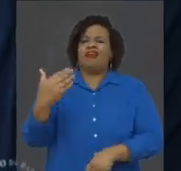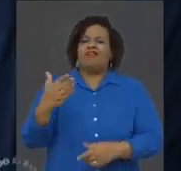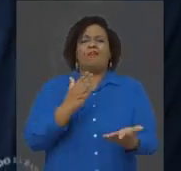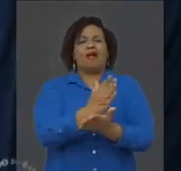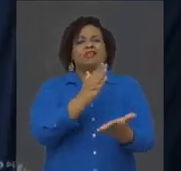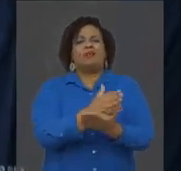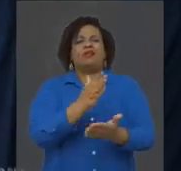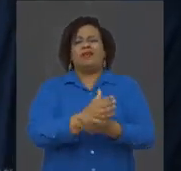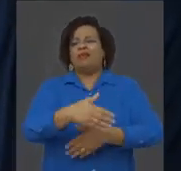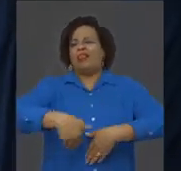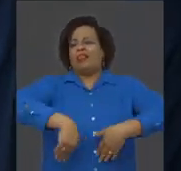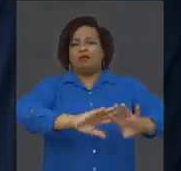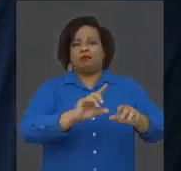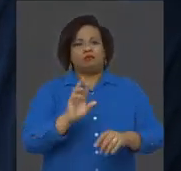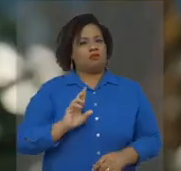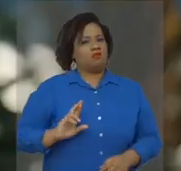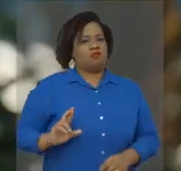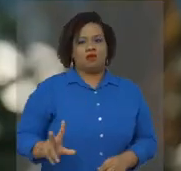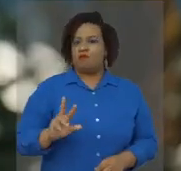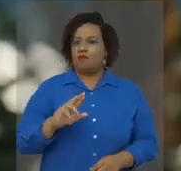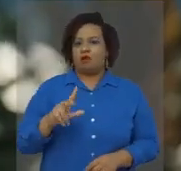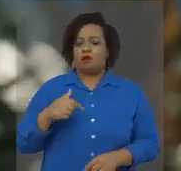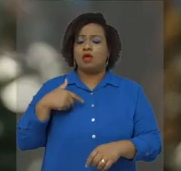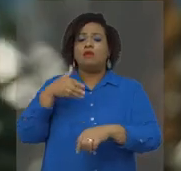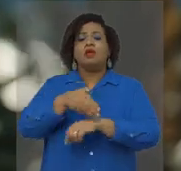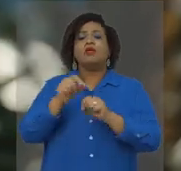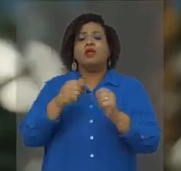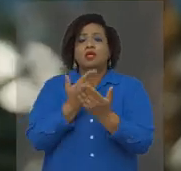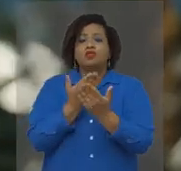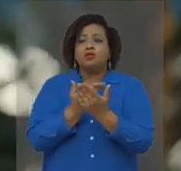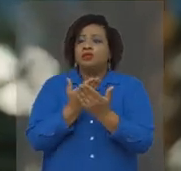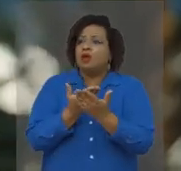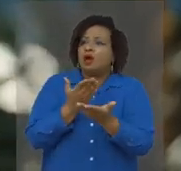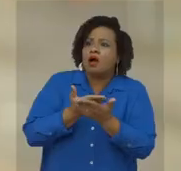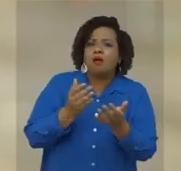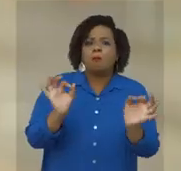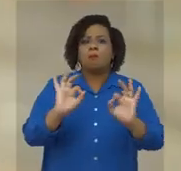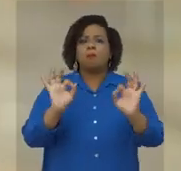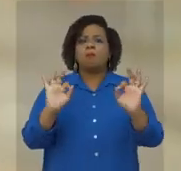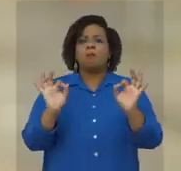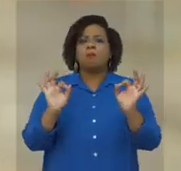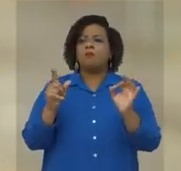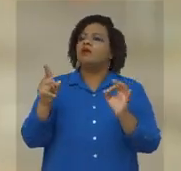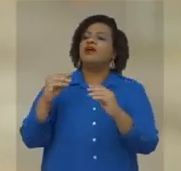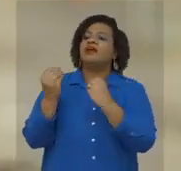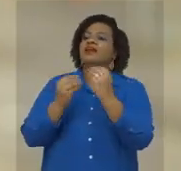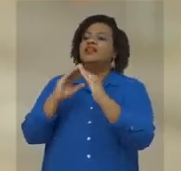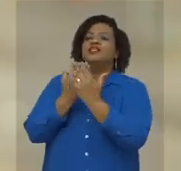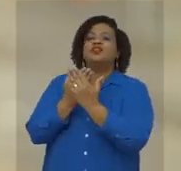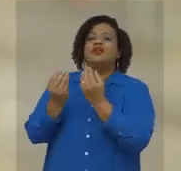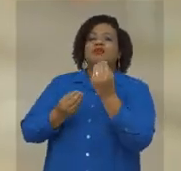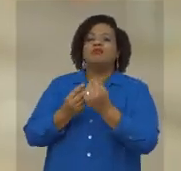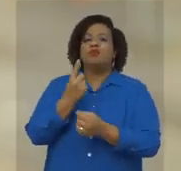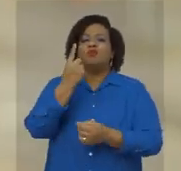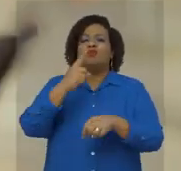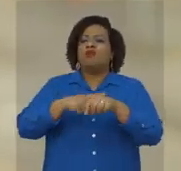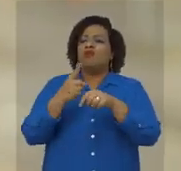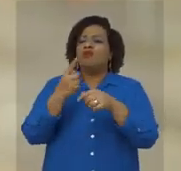velho, passe de ano. Não é assim. A gente vem aqui para estudar, para chegar aqui e não ter aula. Aí os pais da gente perguntam, e aí, como foi o